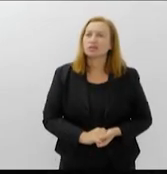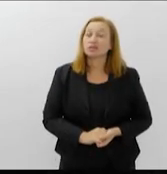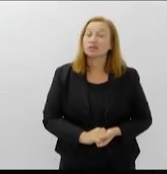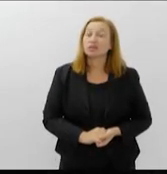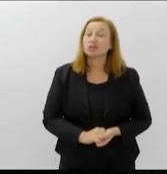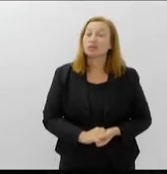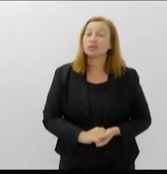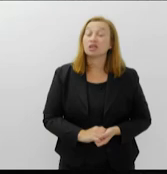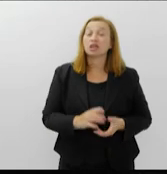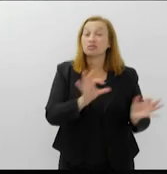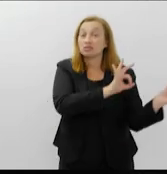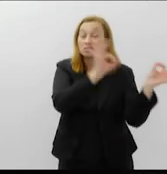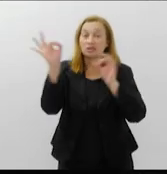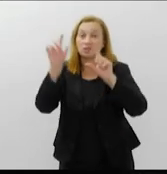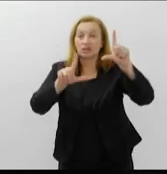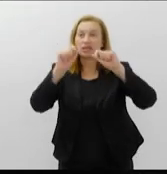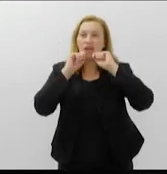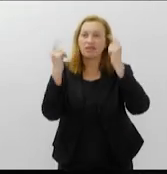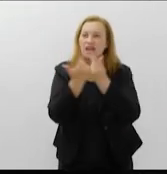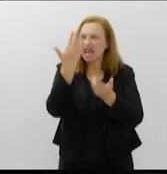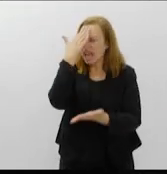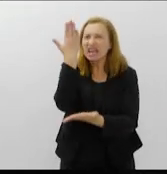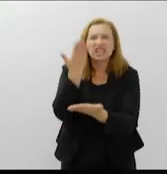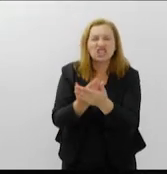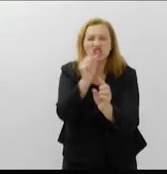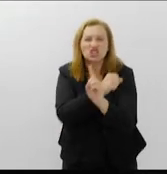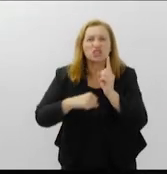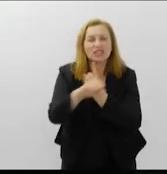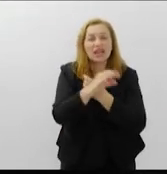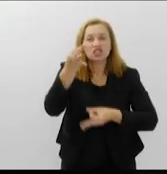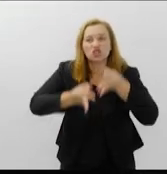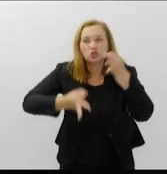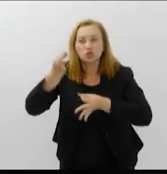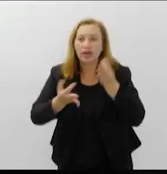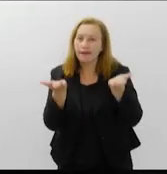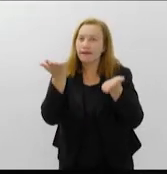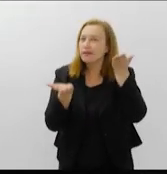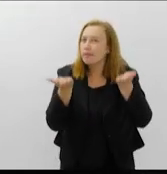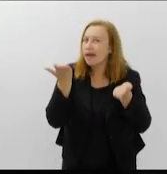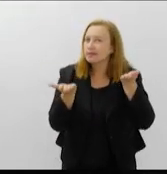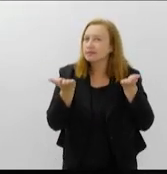aqueles que nos assistem pela TV Alerj acreditam numa sociedade justa, equilibrada,